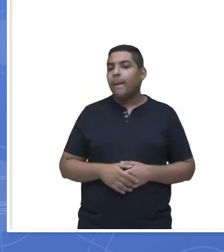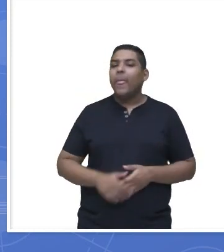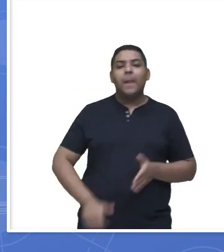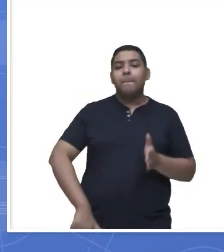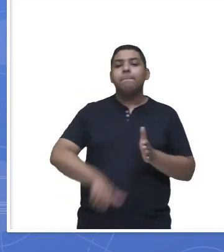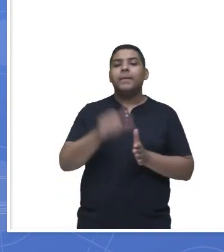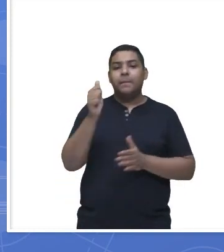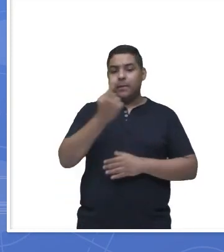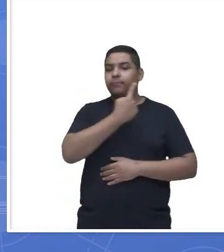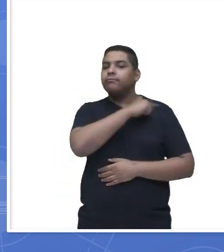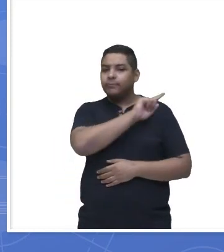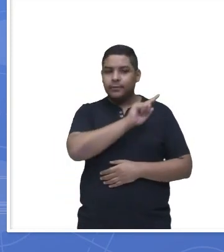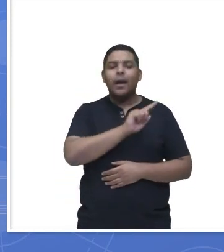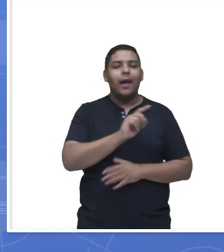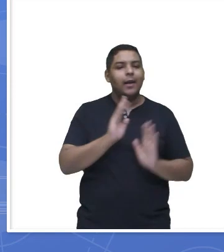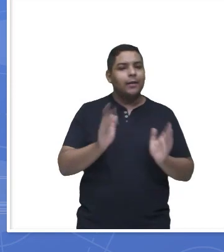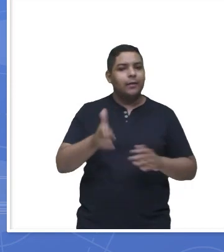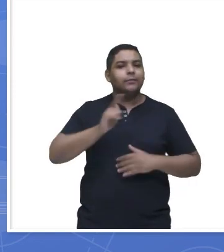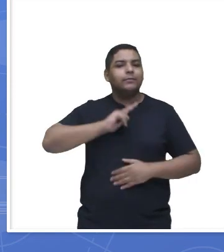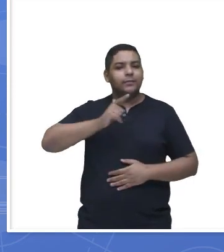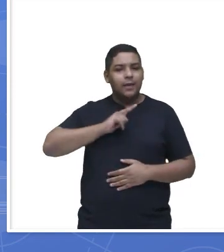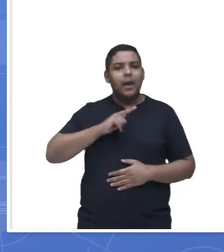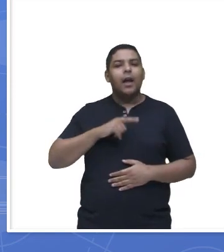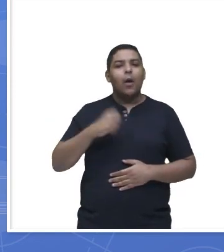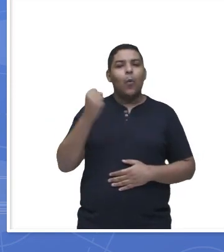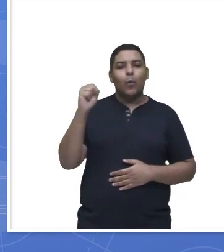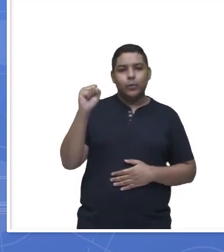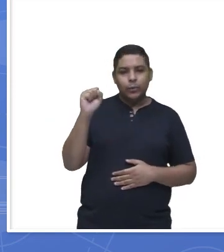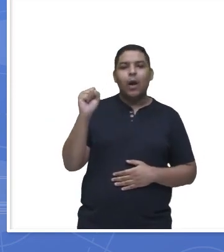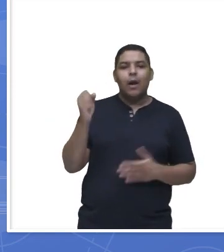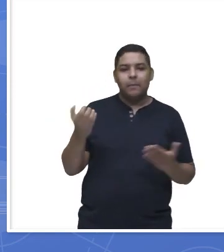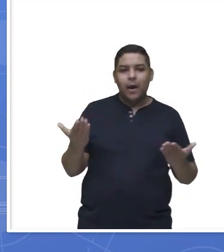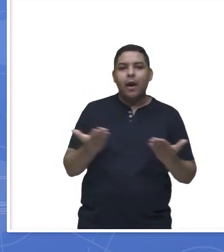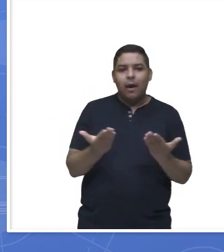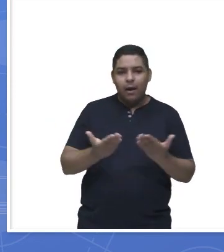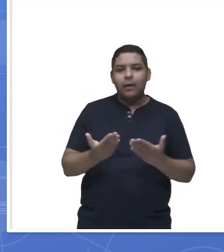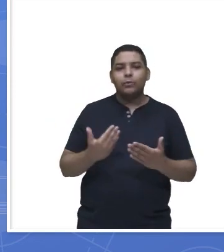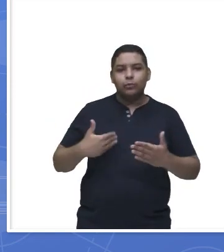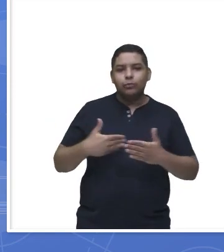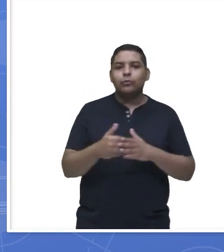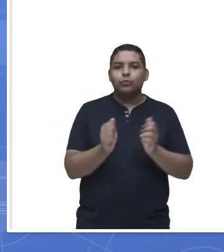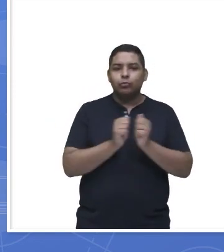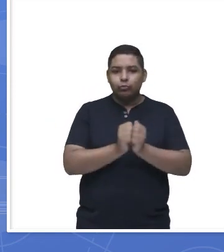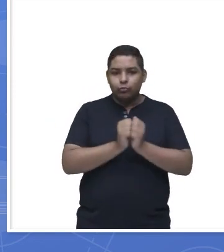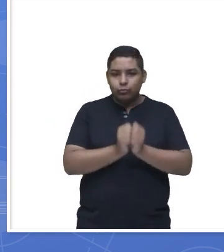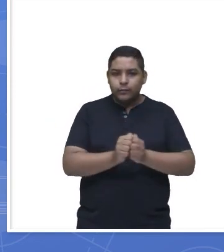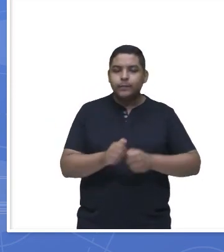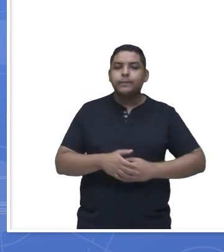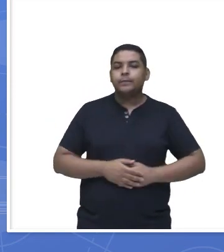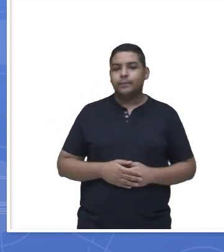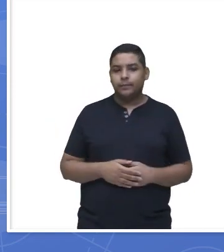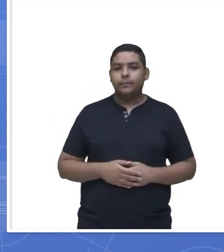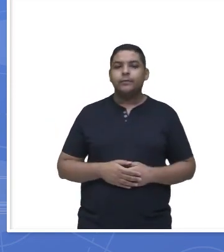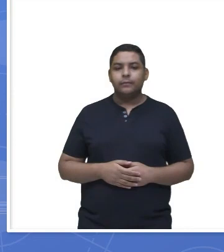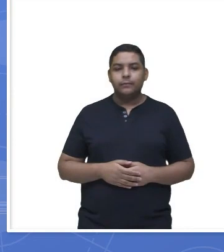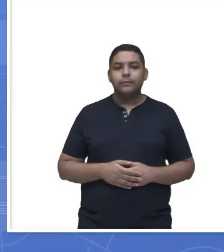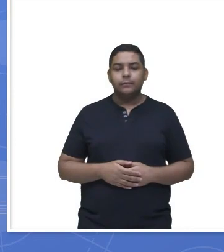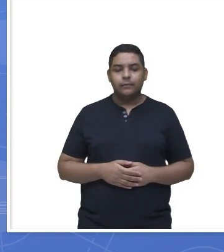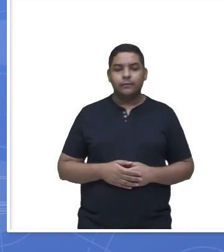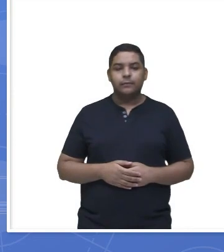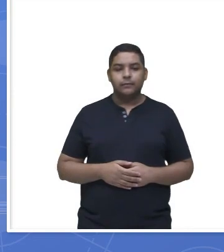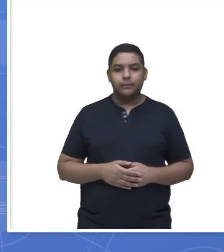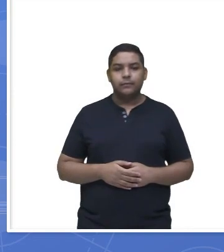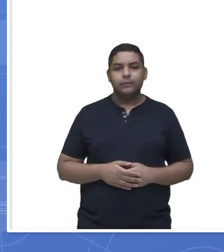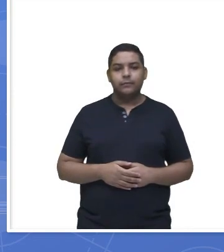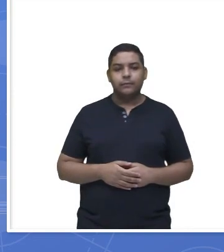primeira série, desde as 8 horas da manhã está aqui conosco. A Yasmin, também letra A, da Maria Isabel, da escola Maria Isabel.